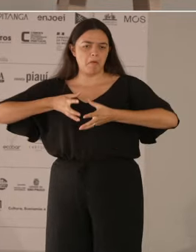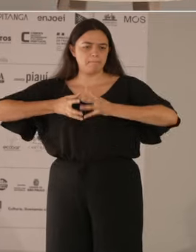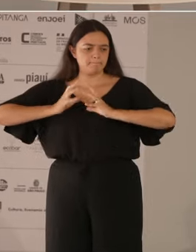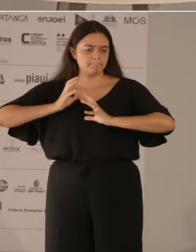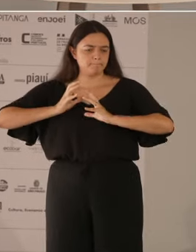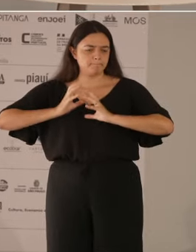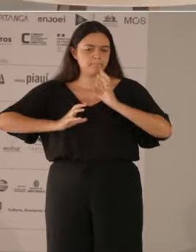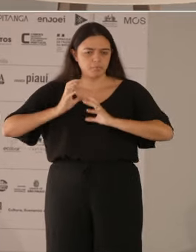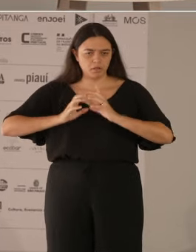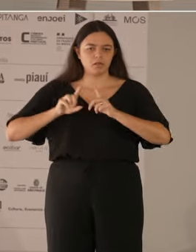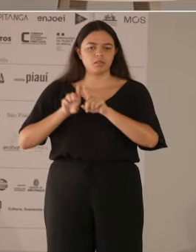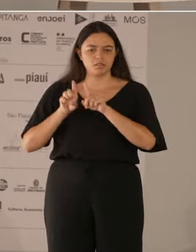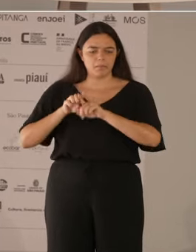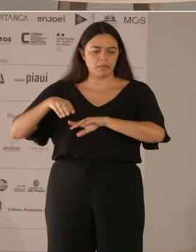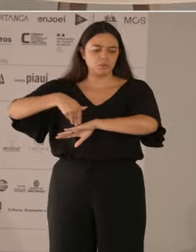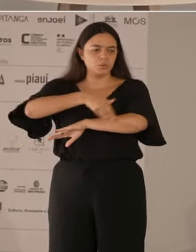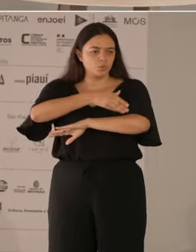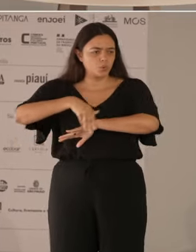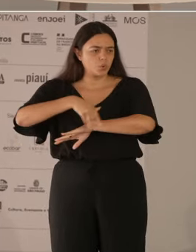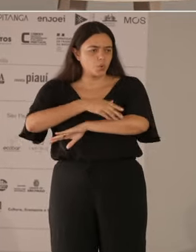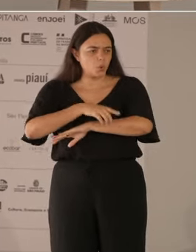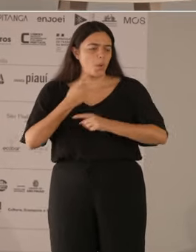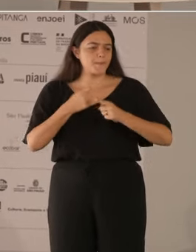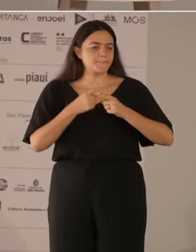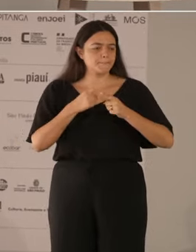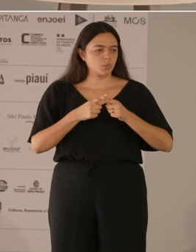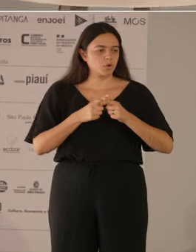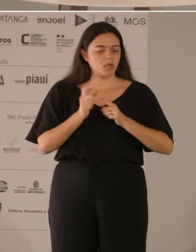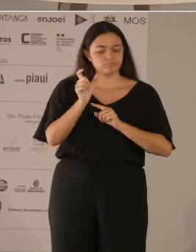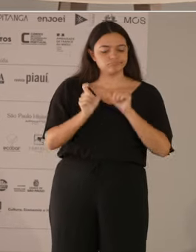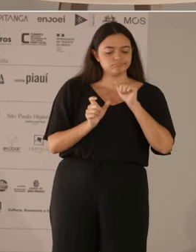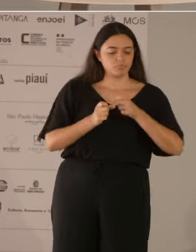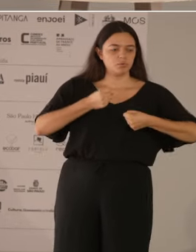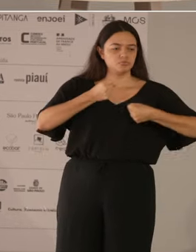estrada, porque ela estava dirigindo, e aí um